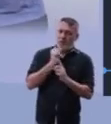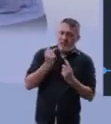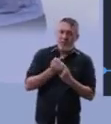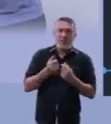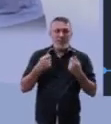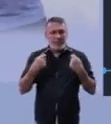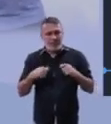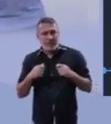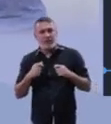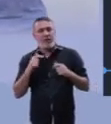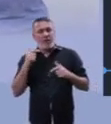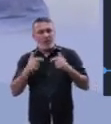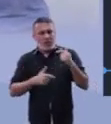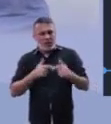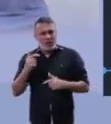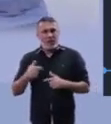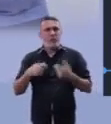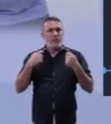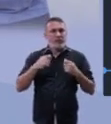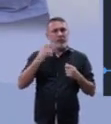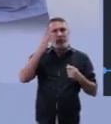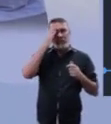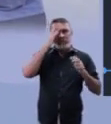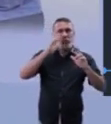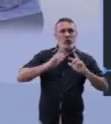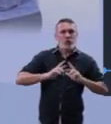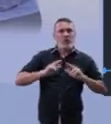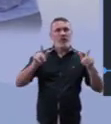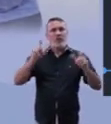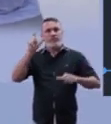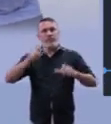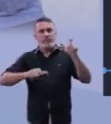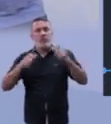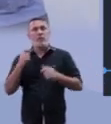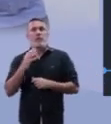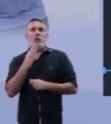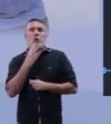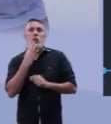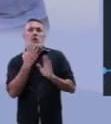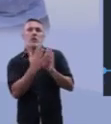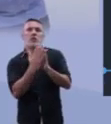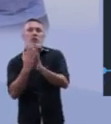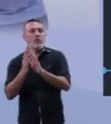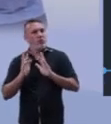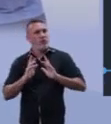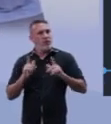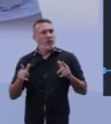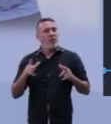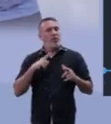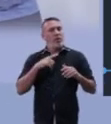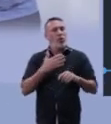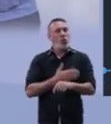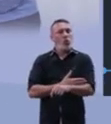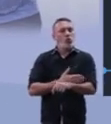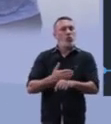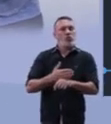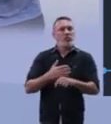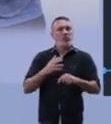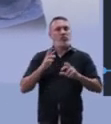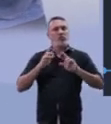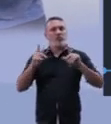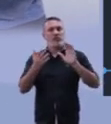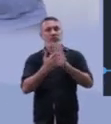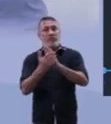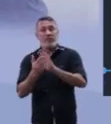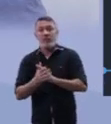que a sociedade ela precisa trabalhar, né, com a diferença, ela precisa conhecer a diferença, nós precisamos estar habituados com o